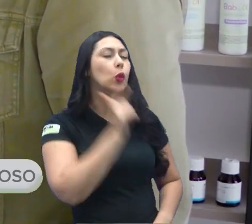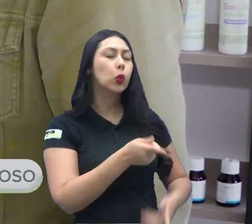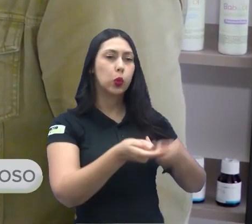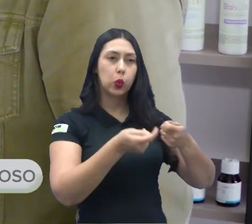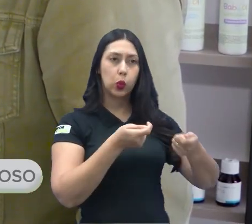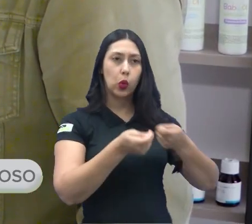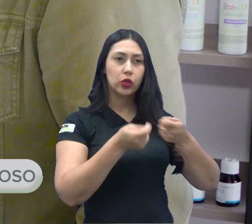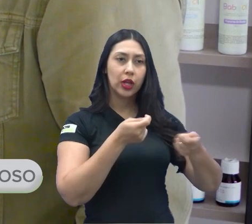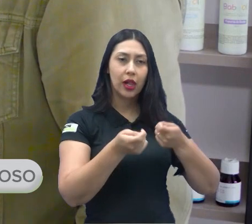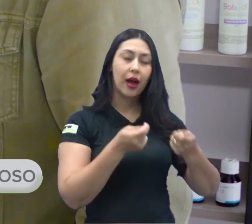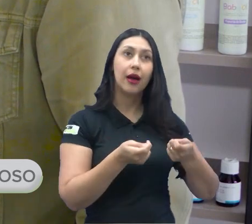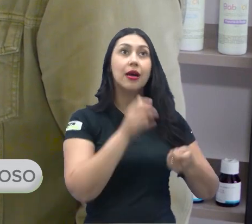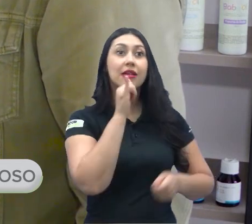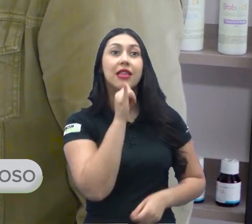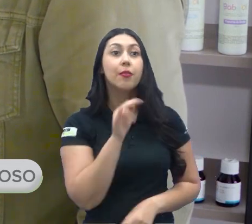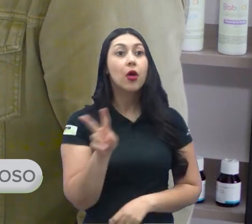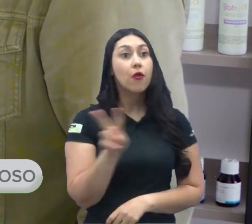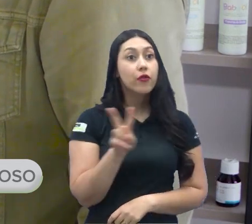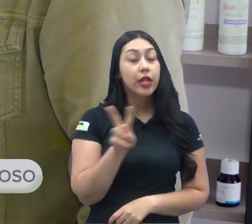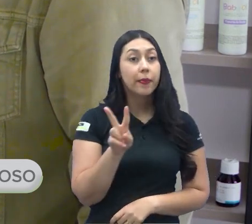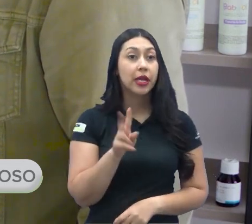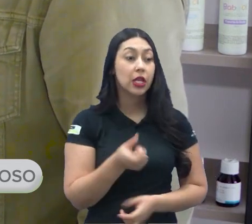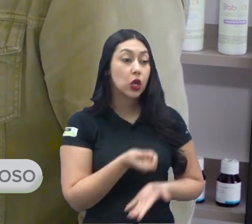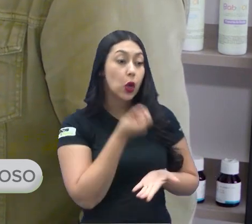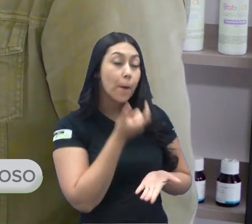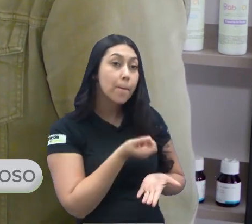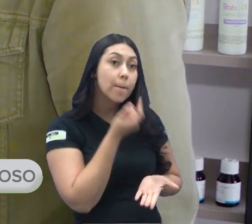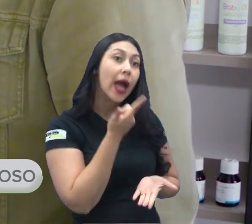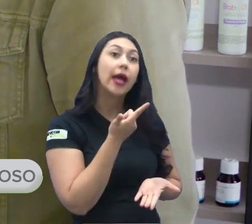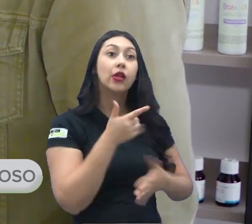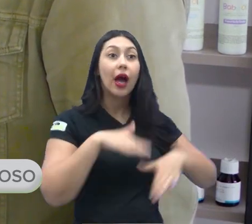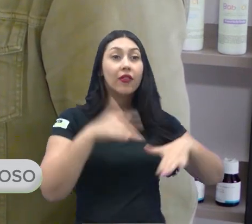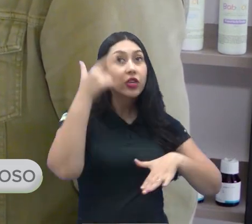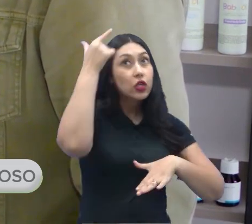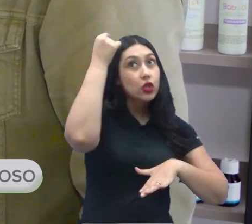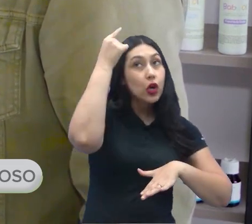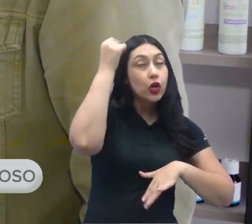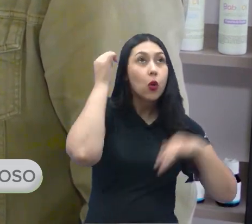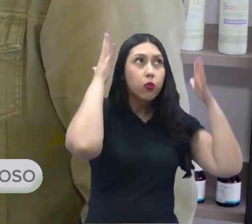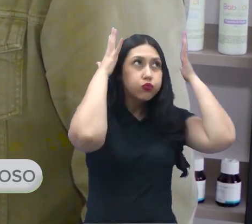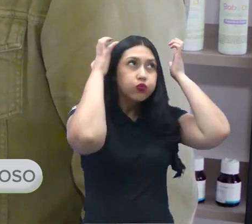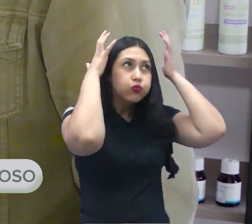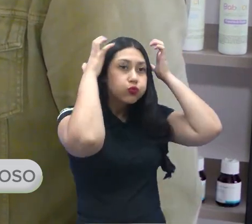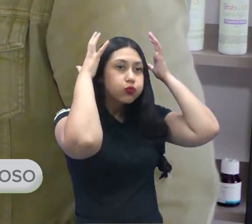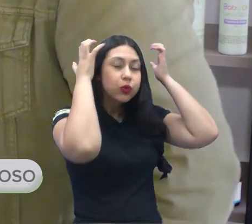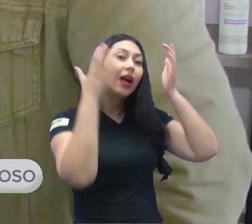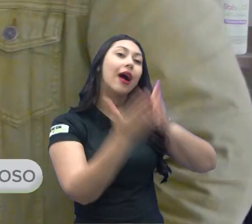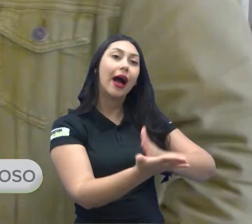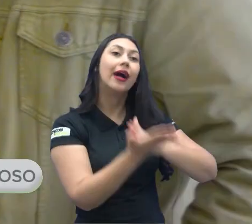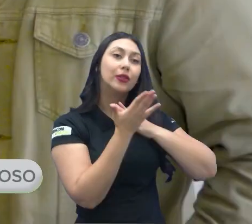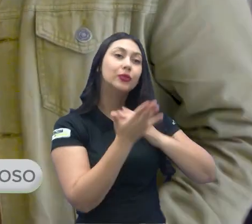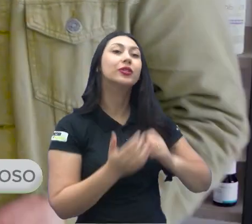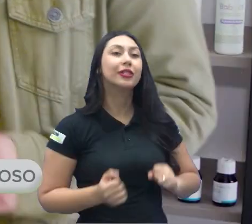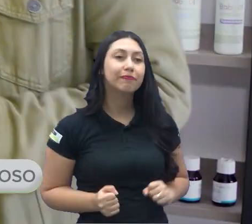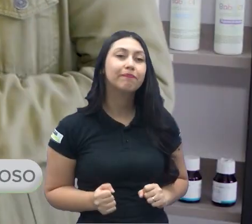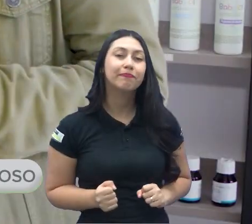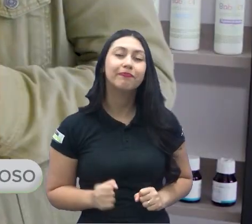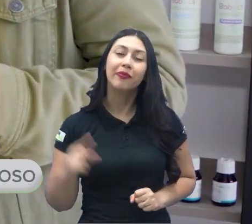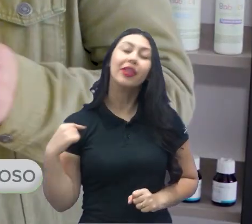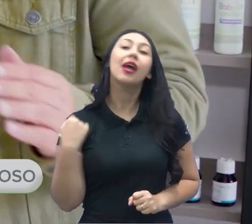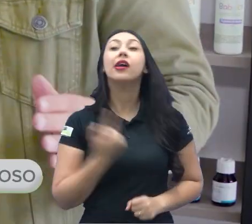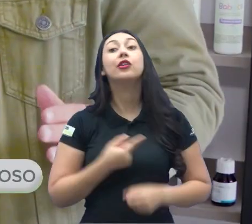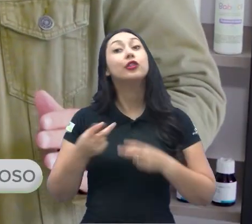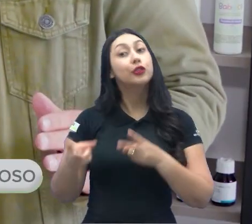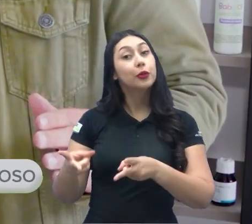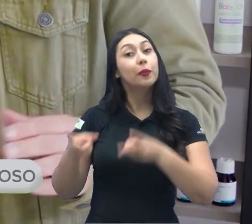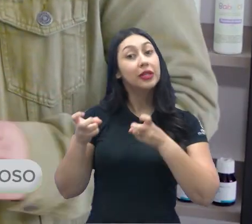suplemento vitamínico, um fitoterápico, um medicamento, uma loção, um shampoo pode vir ajudar e a curar o caso. A gente percebe, né, Gê, que principalmente